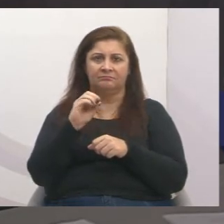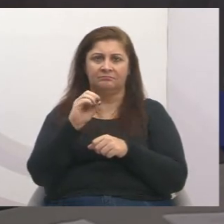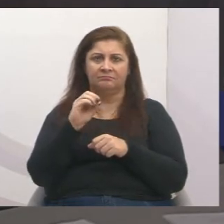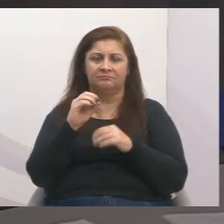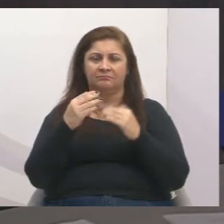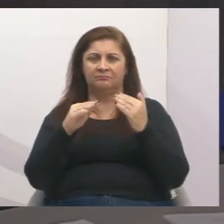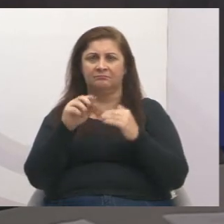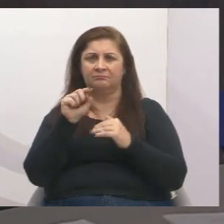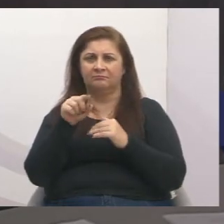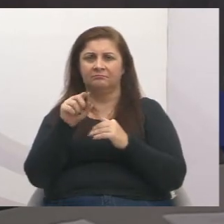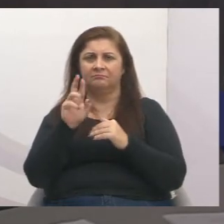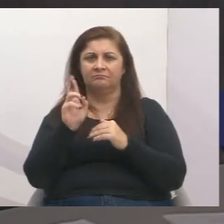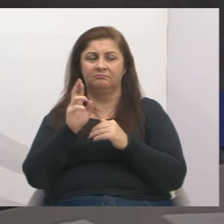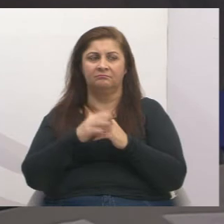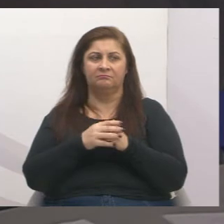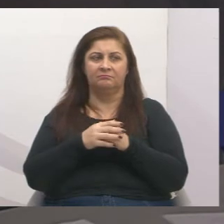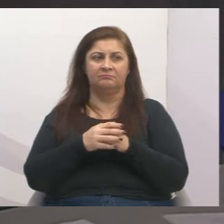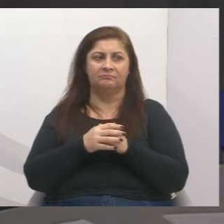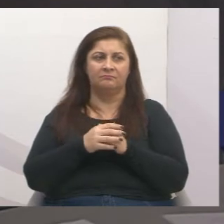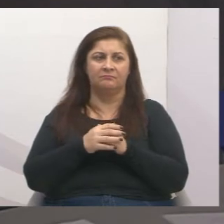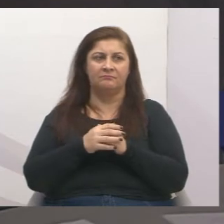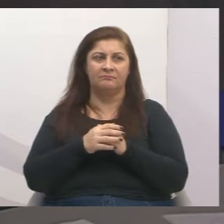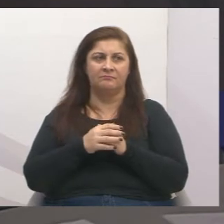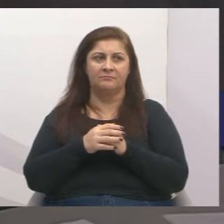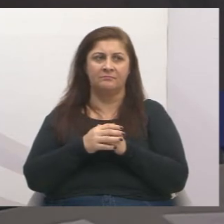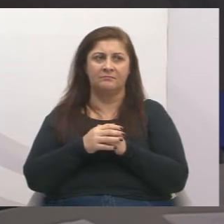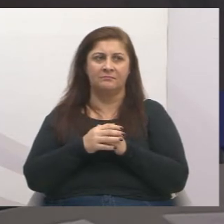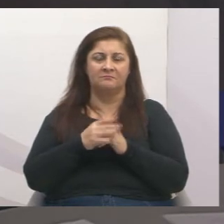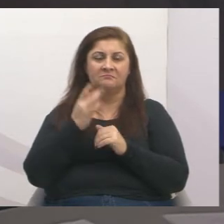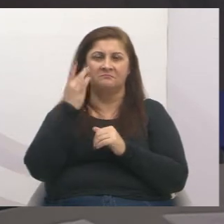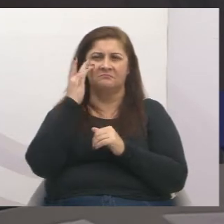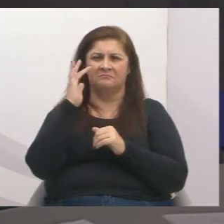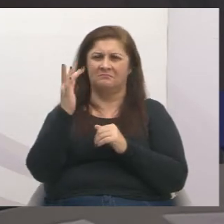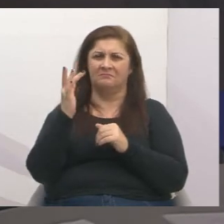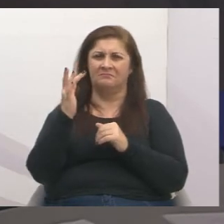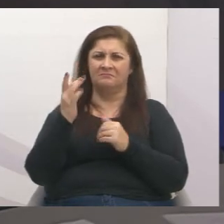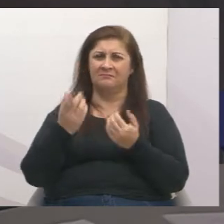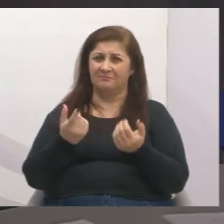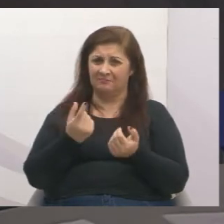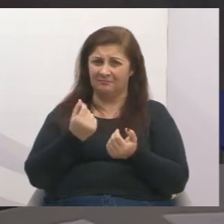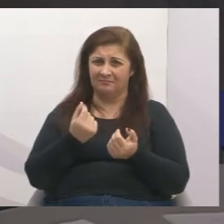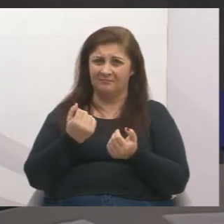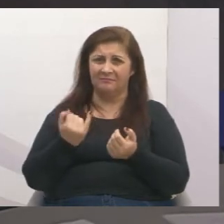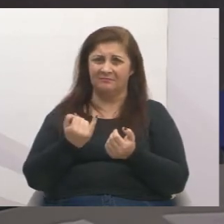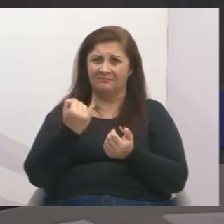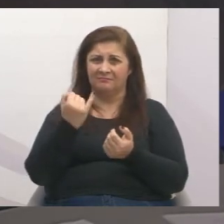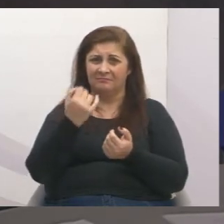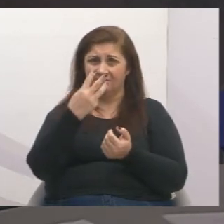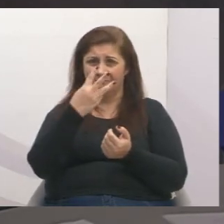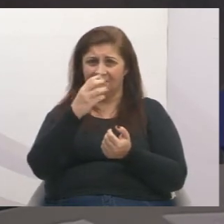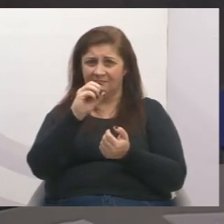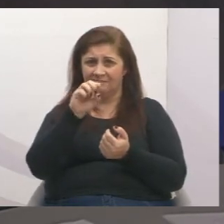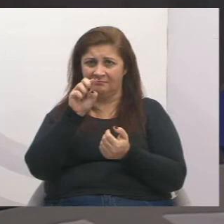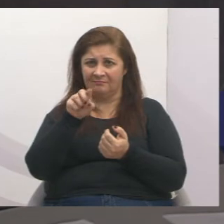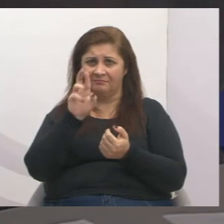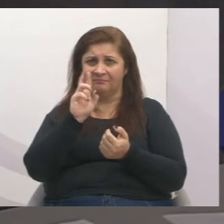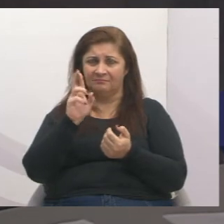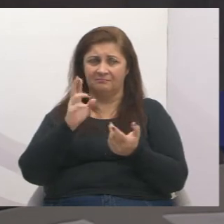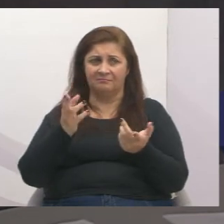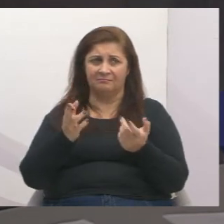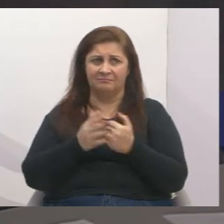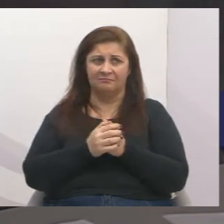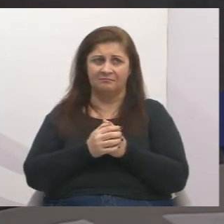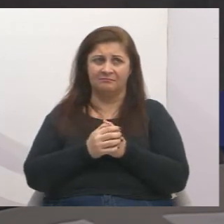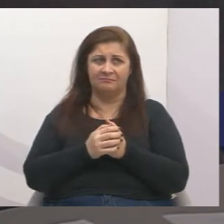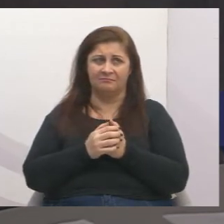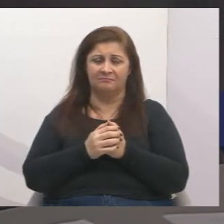reais. Então, Rosana, eu não sei o quanto isso é relevante, mas entendo